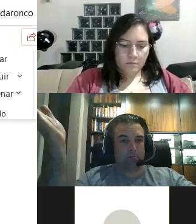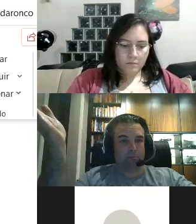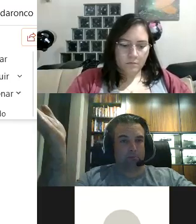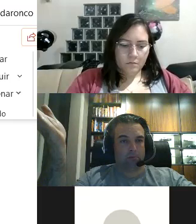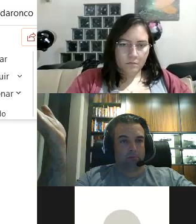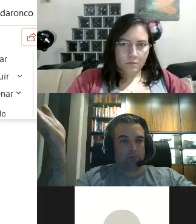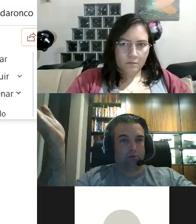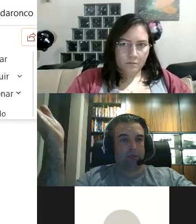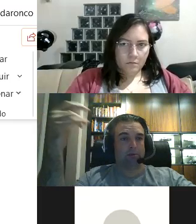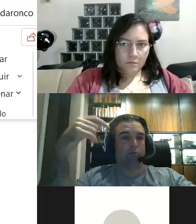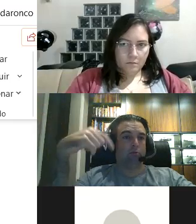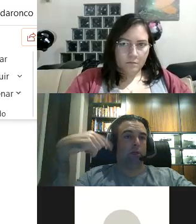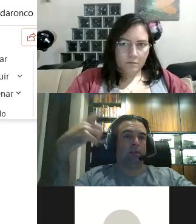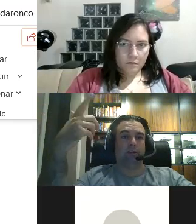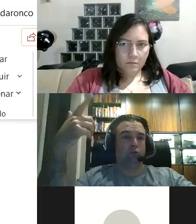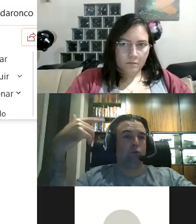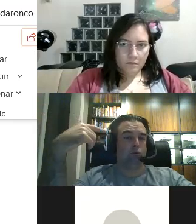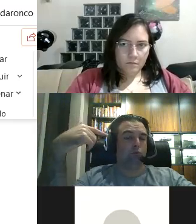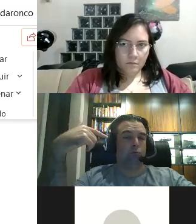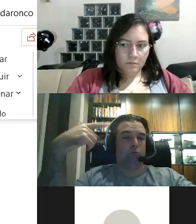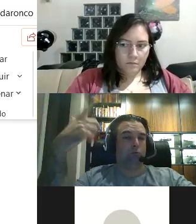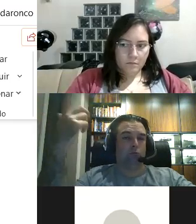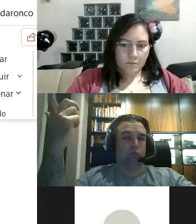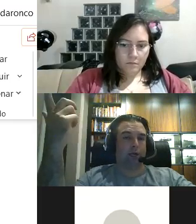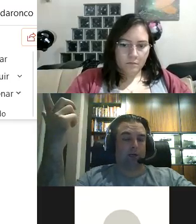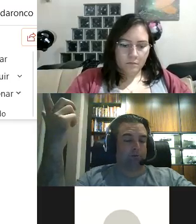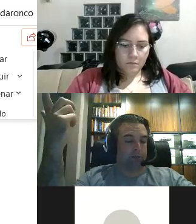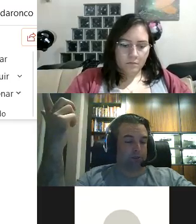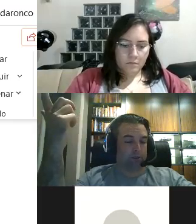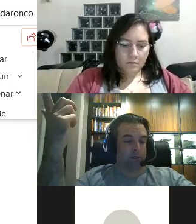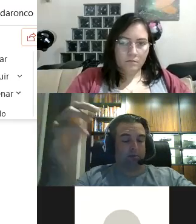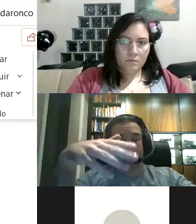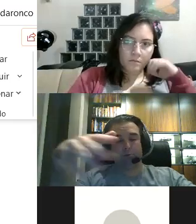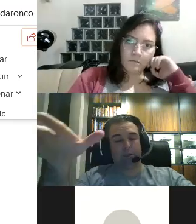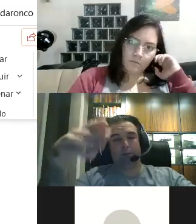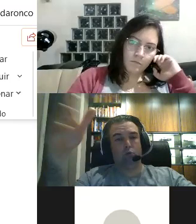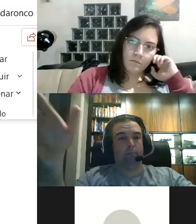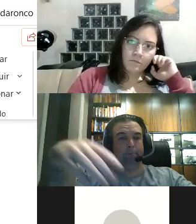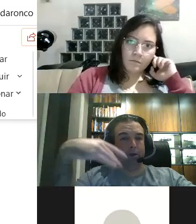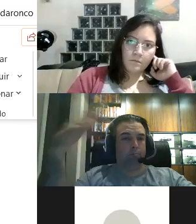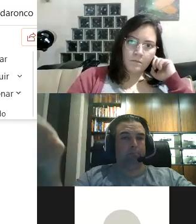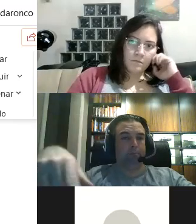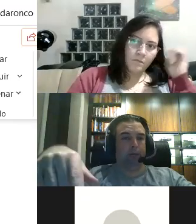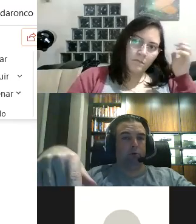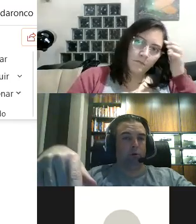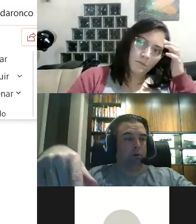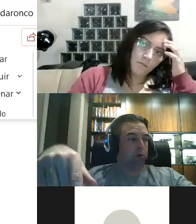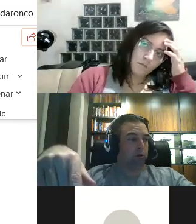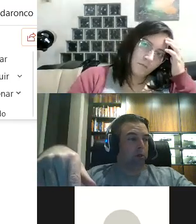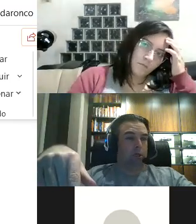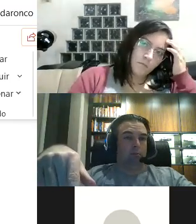Isso aí são... O que é esgoto cloacal, gente? O cidadão comeu,